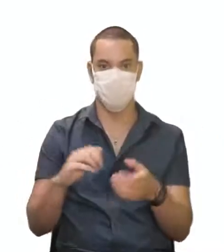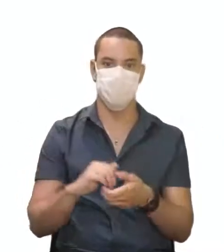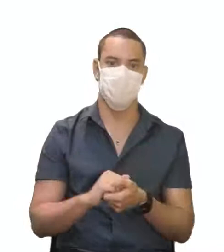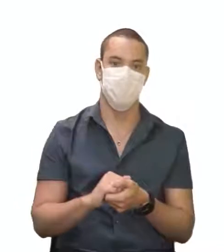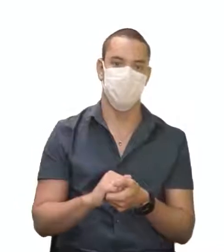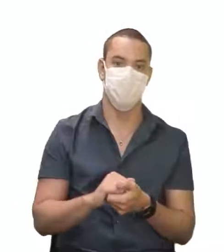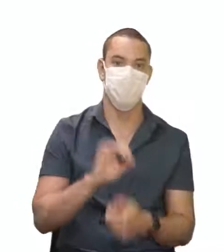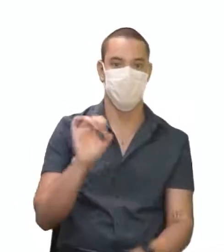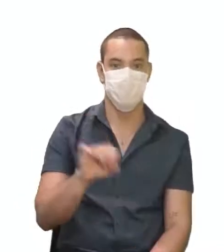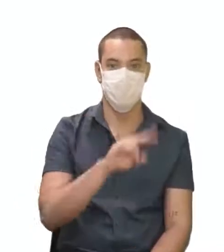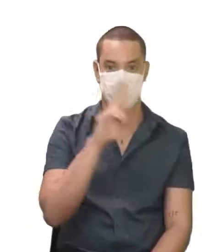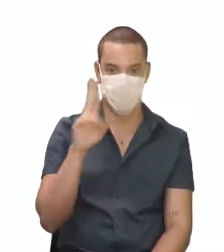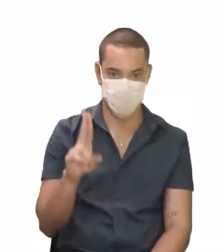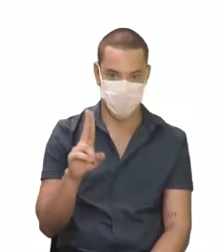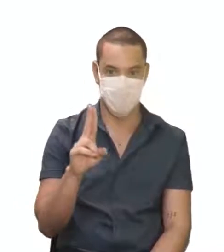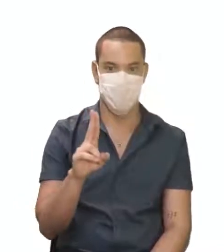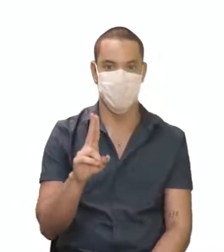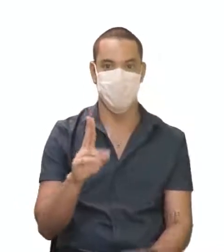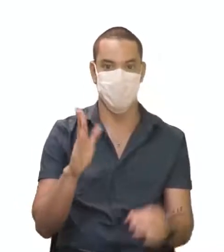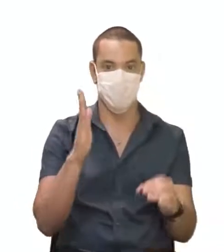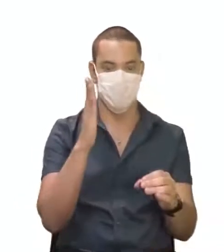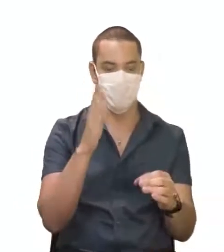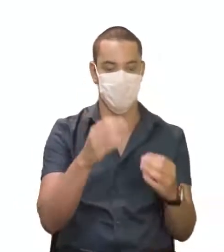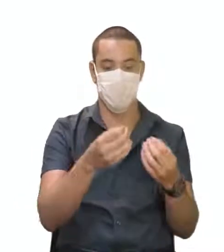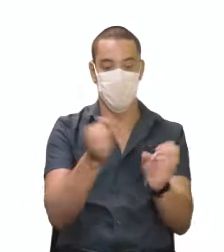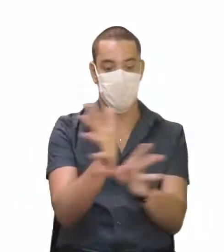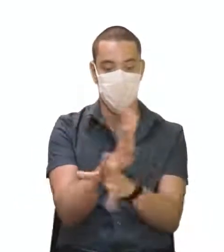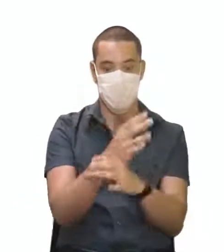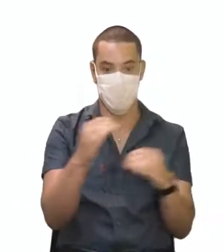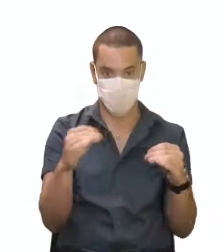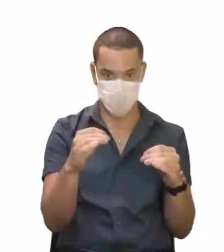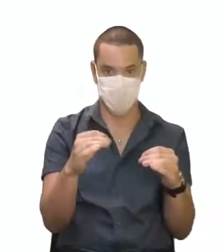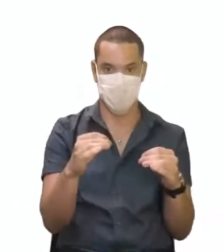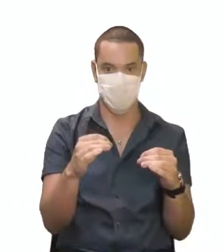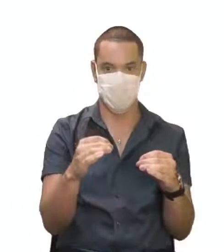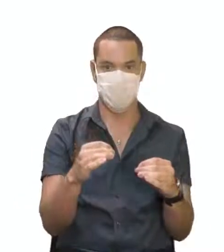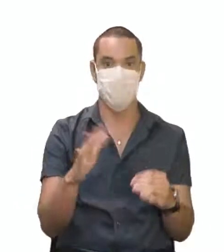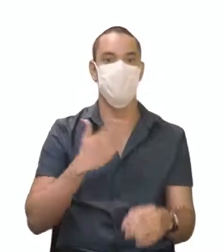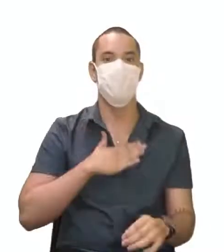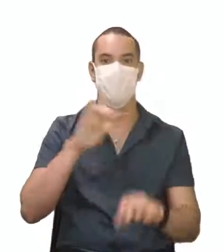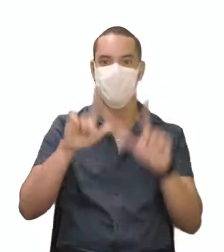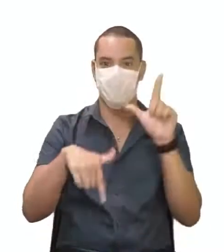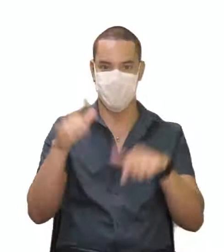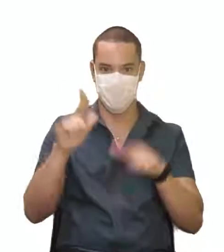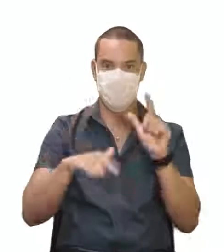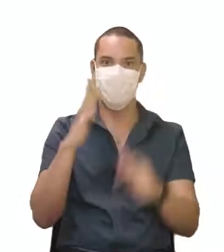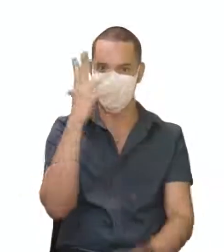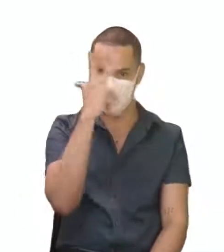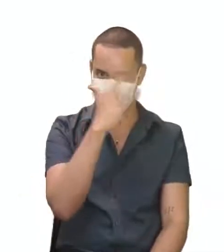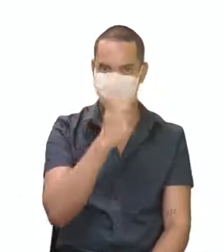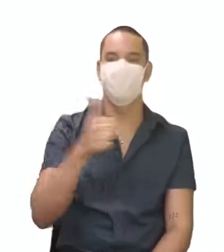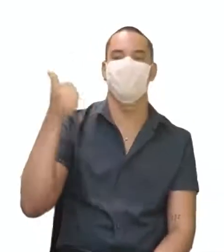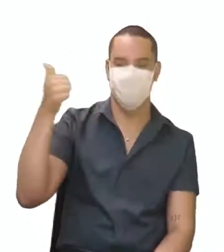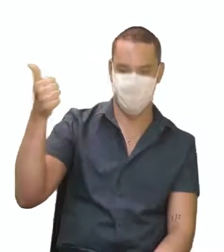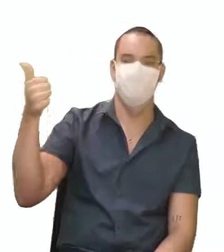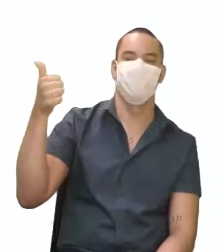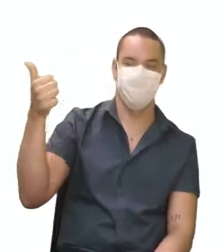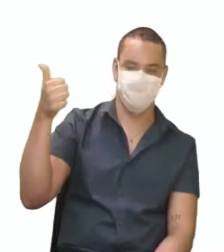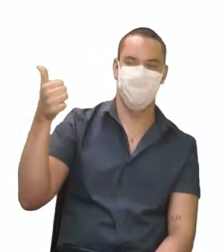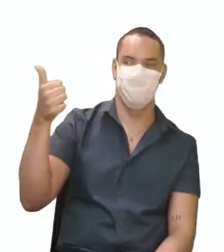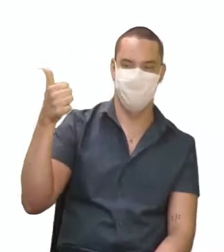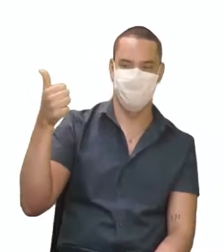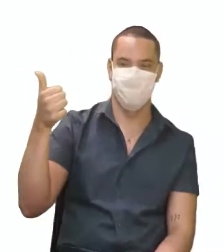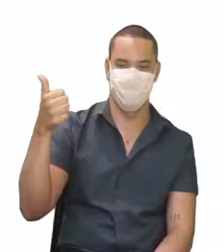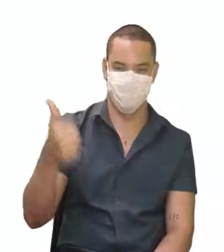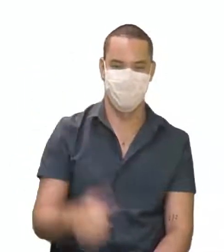linda, ou meiose. A minha letra está ficando cada vez mais linda, não tá, Vitor? Tá sim, vamos